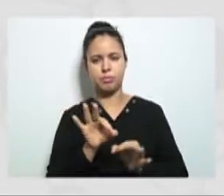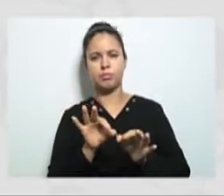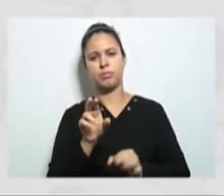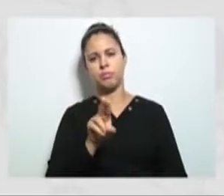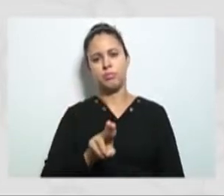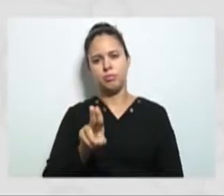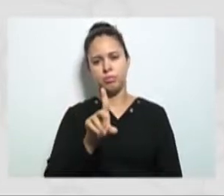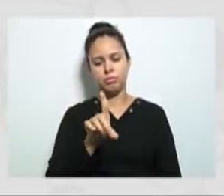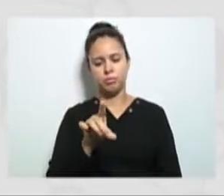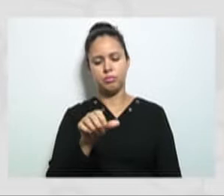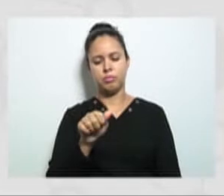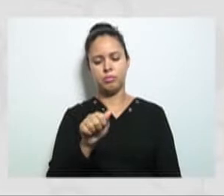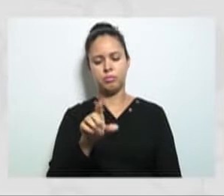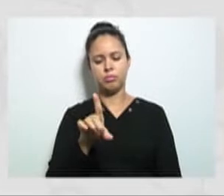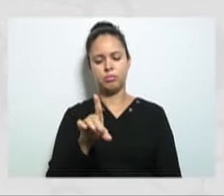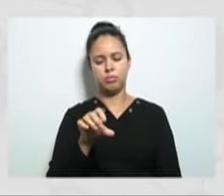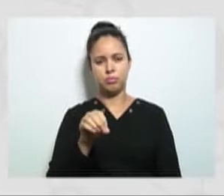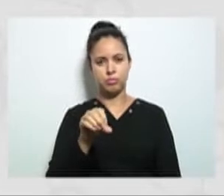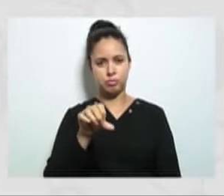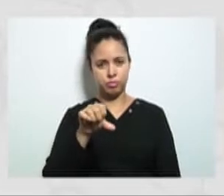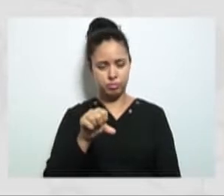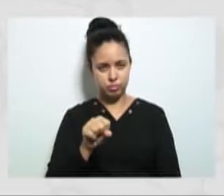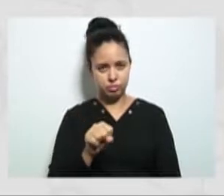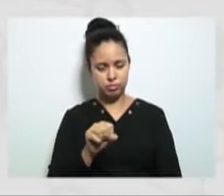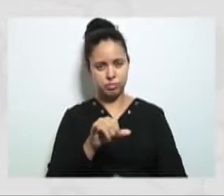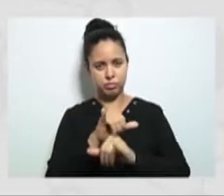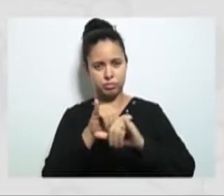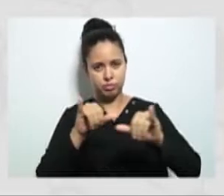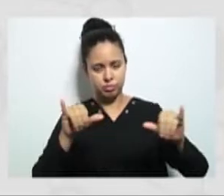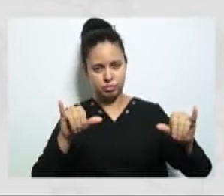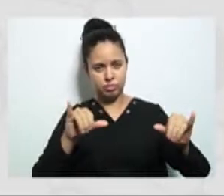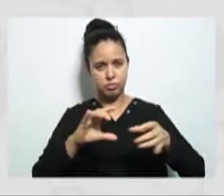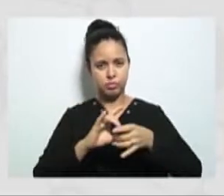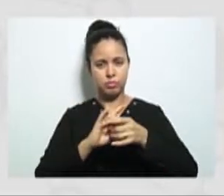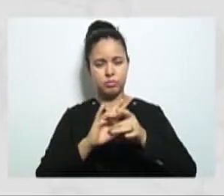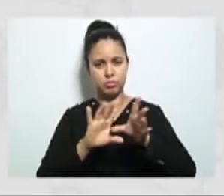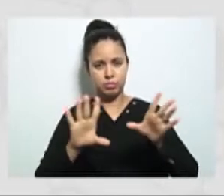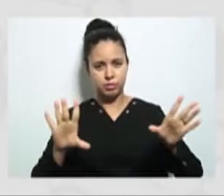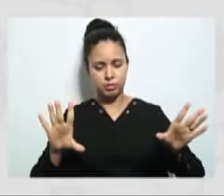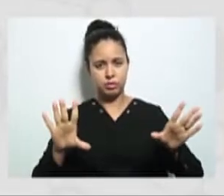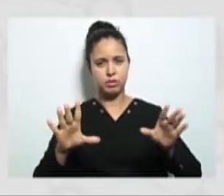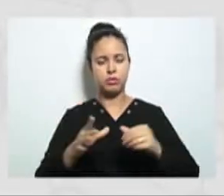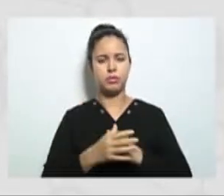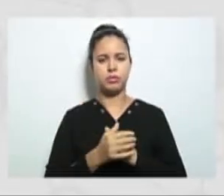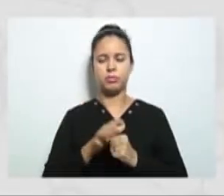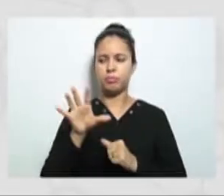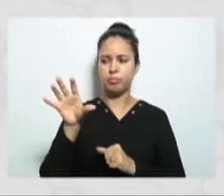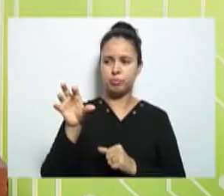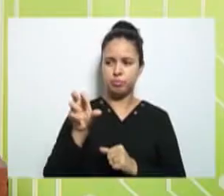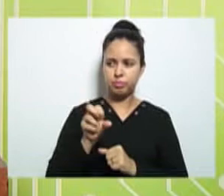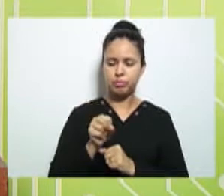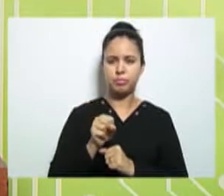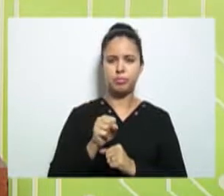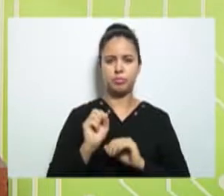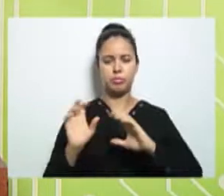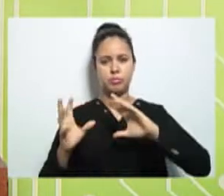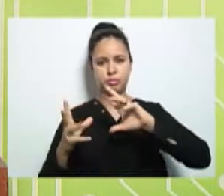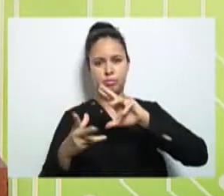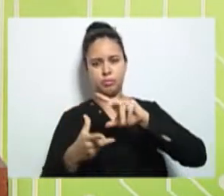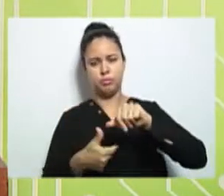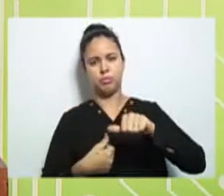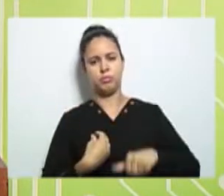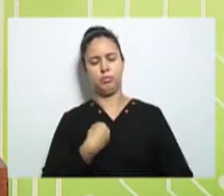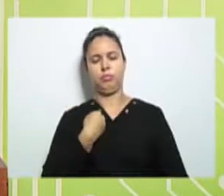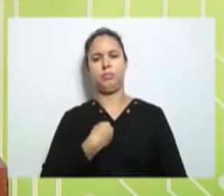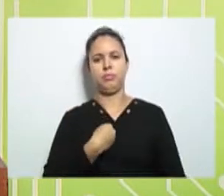tá? Então, eu tenho os dados, informações soltas, que eu pego aqui do mundo real, digamos assim, e passo